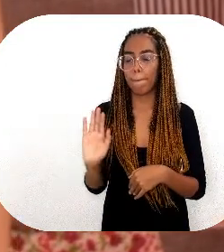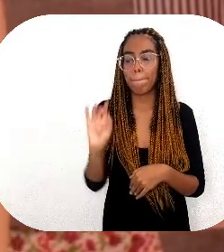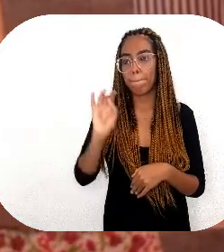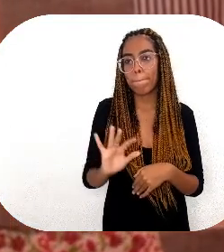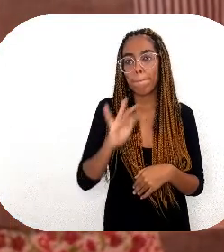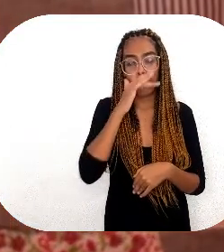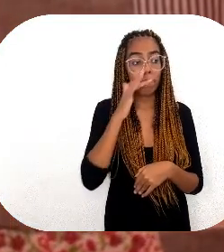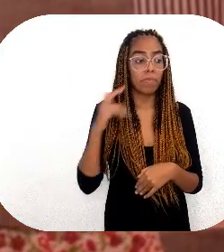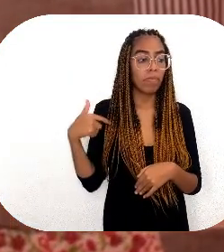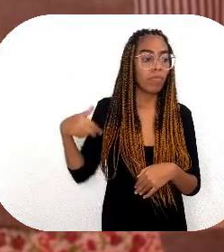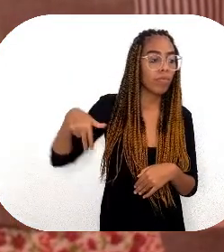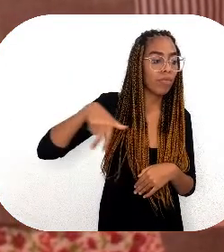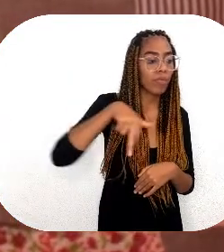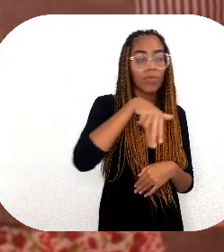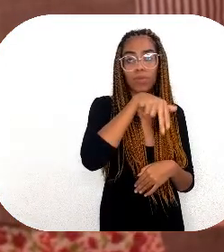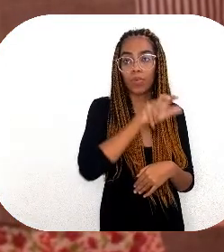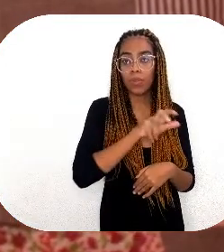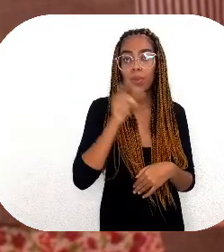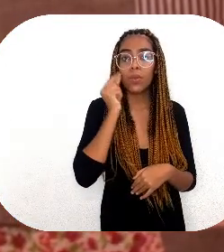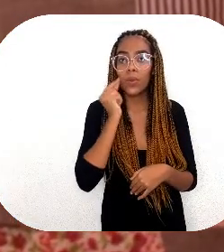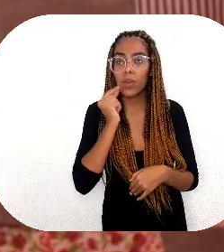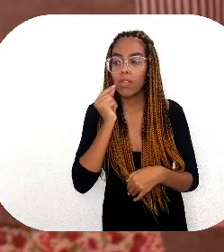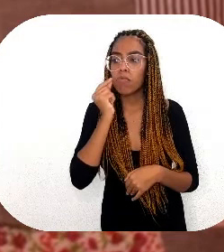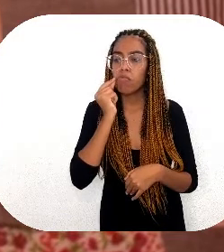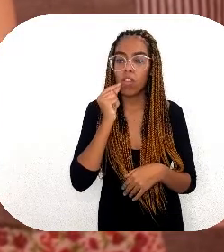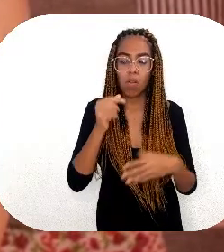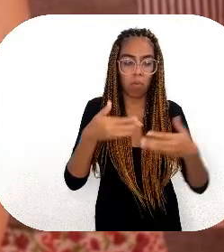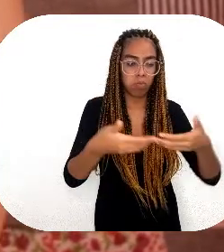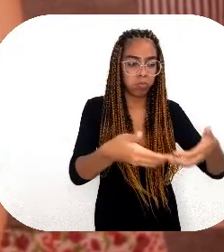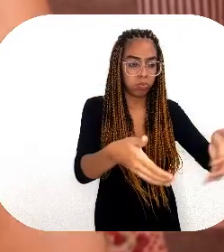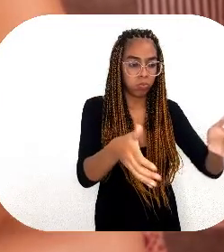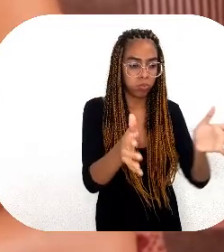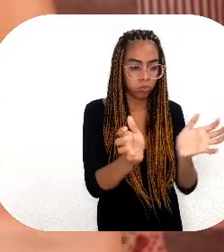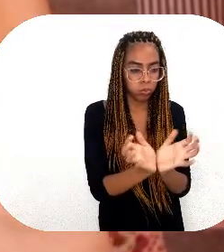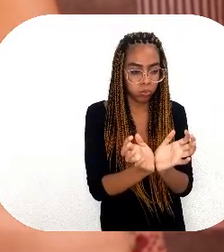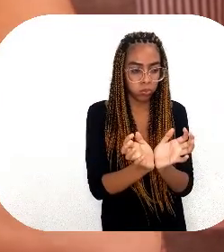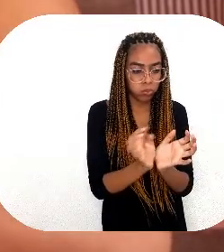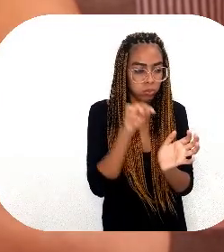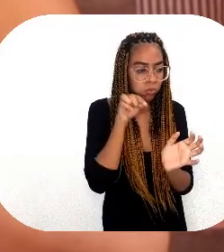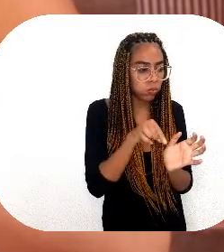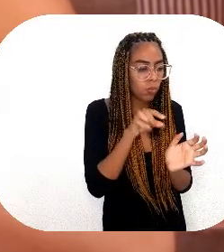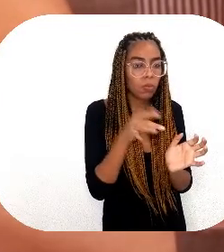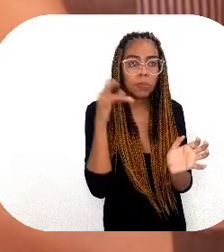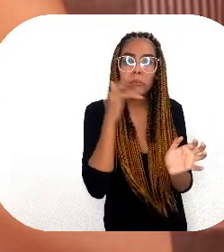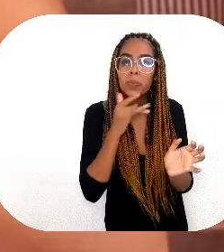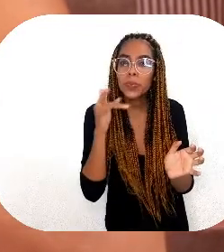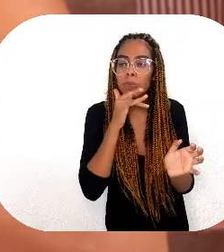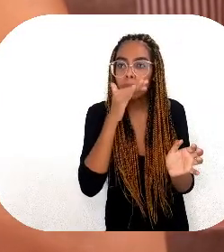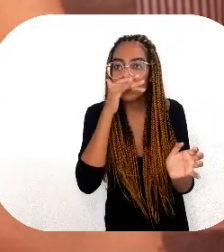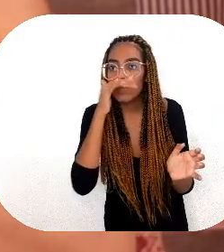uma cheiradinha. Só uma cheiradinha. E ele foi. Quando ele viu